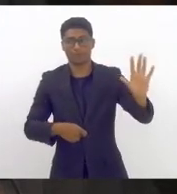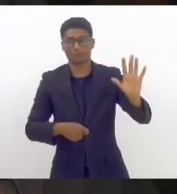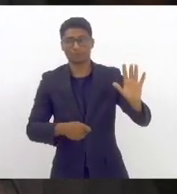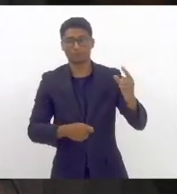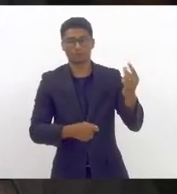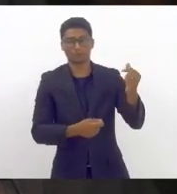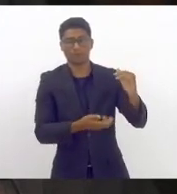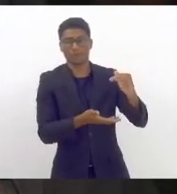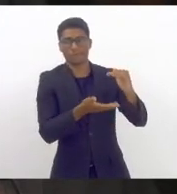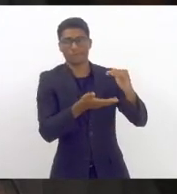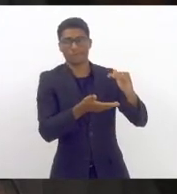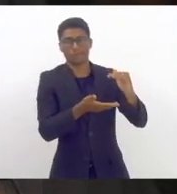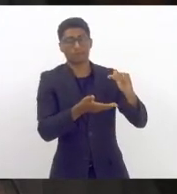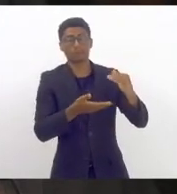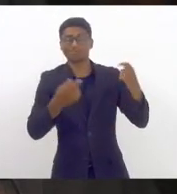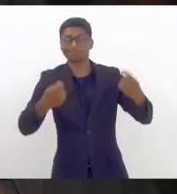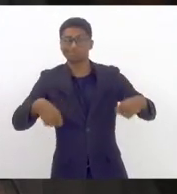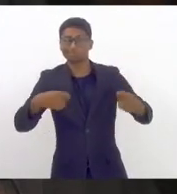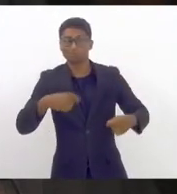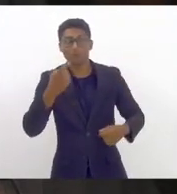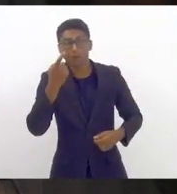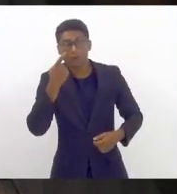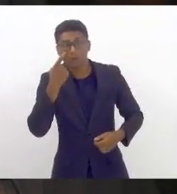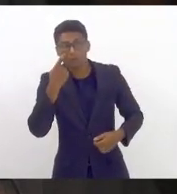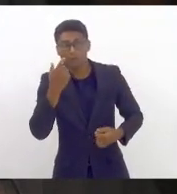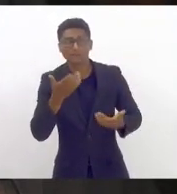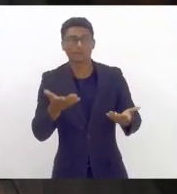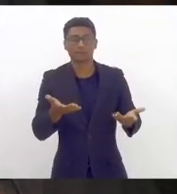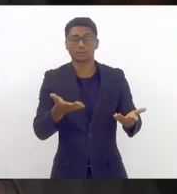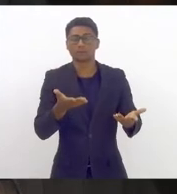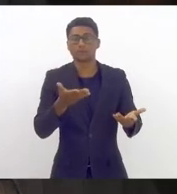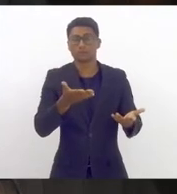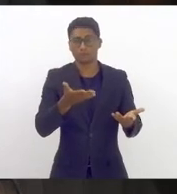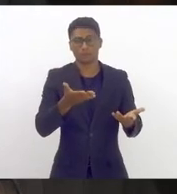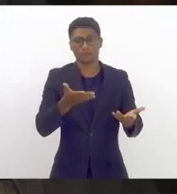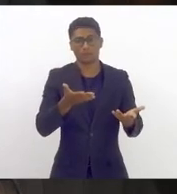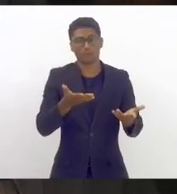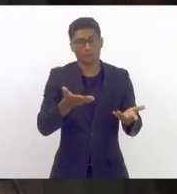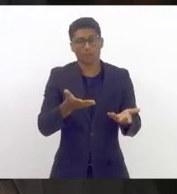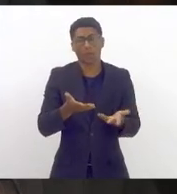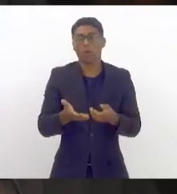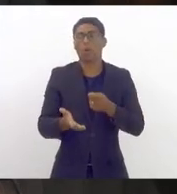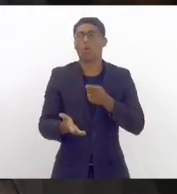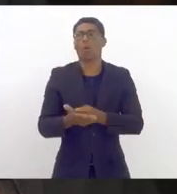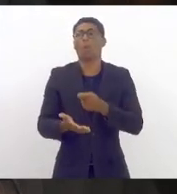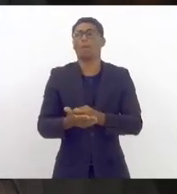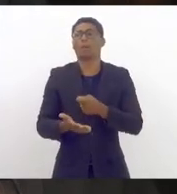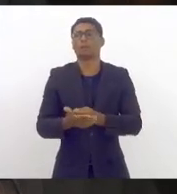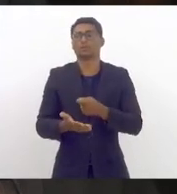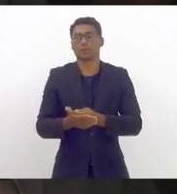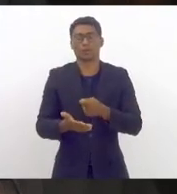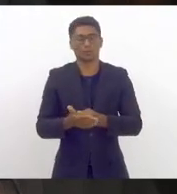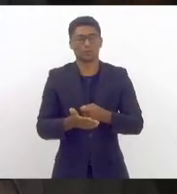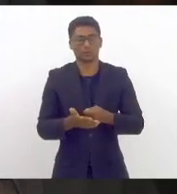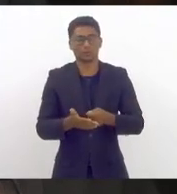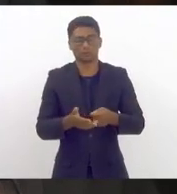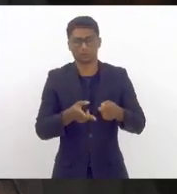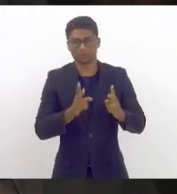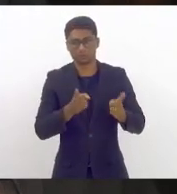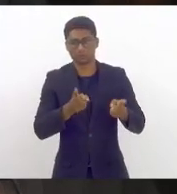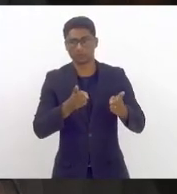a rever a sua posição em relação a fórmula como vem sendo